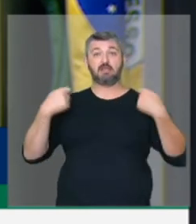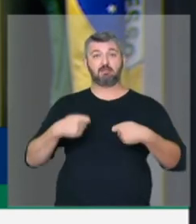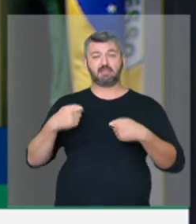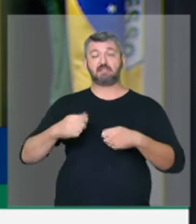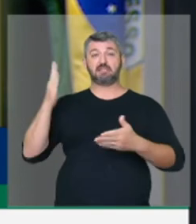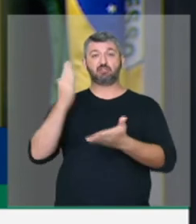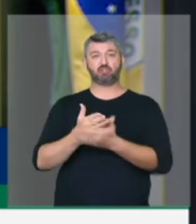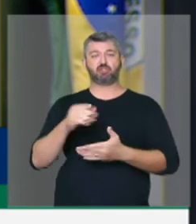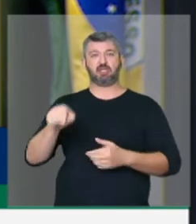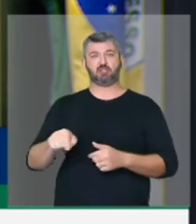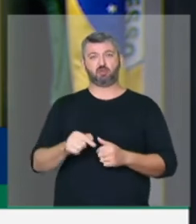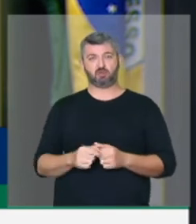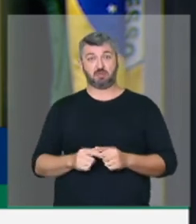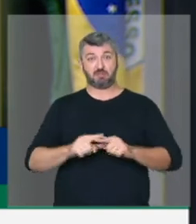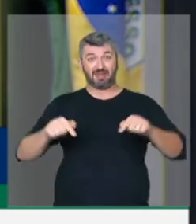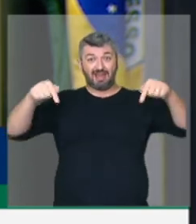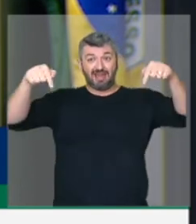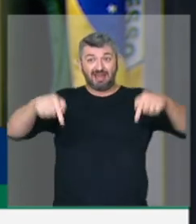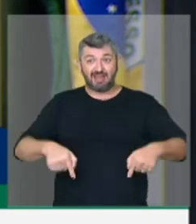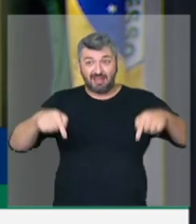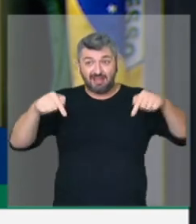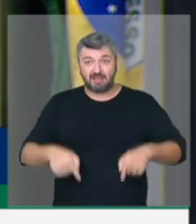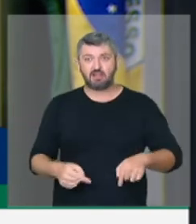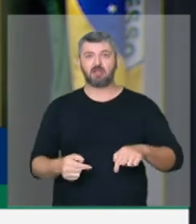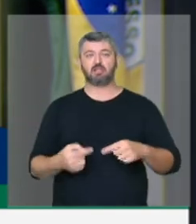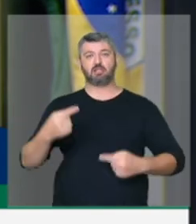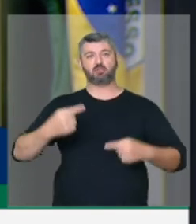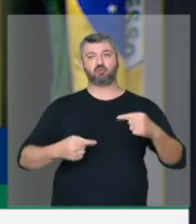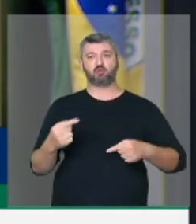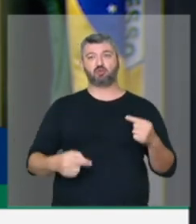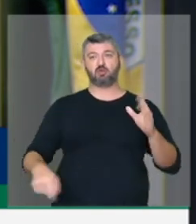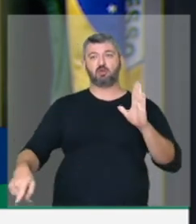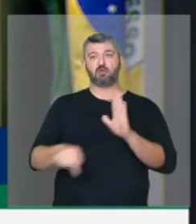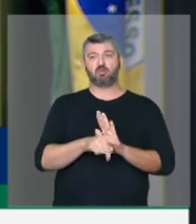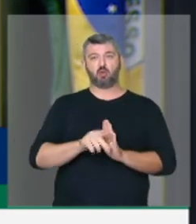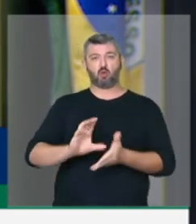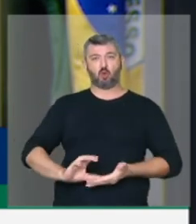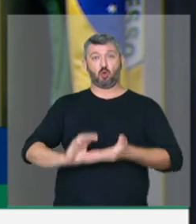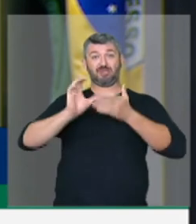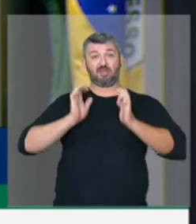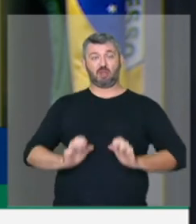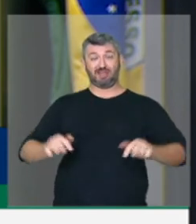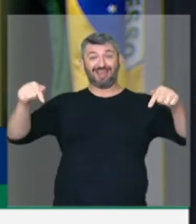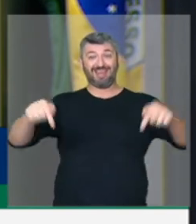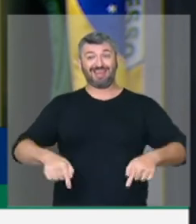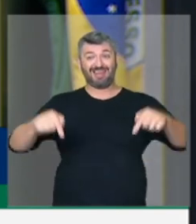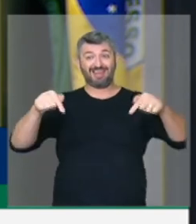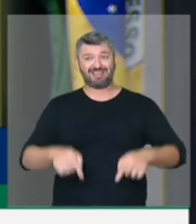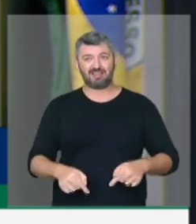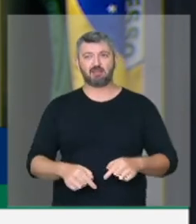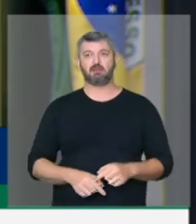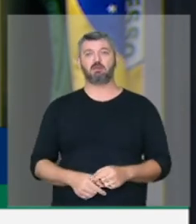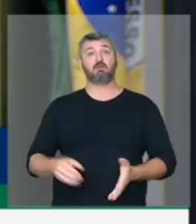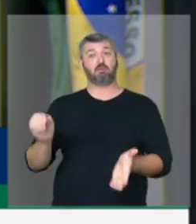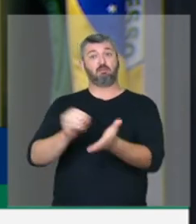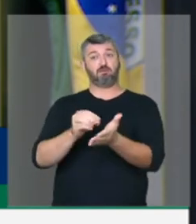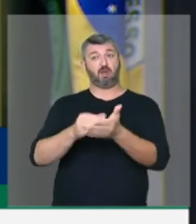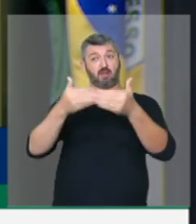final. Mas é esta casa que precisa tratar disso por meio do seu Conselho de Ética, que tanta falta